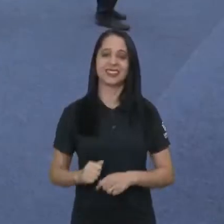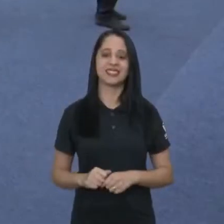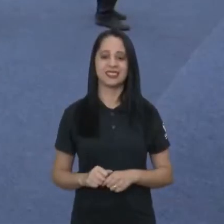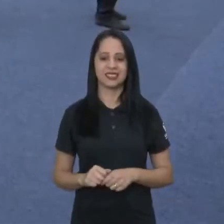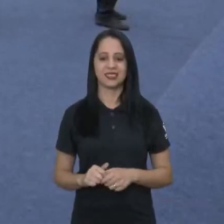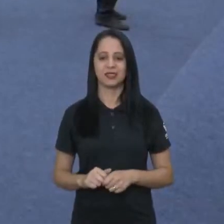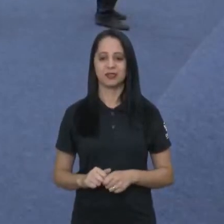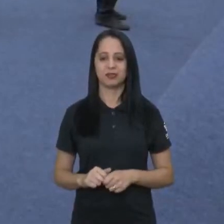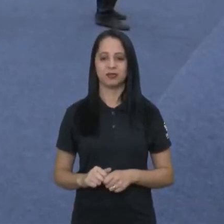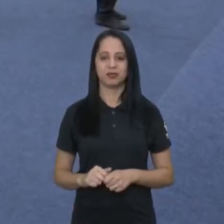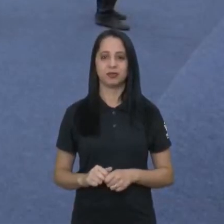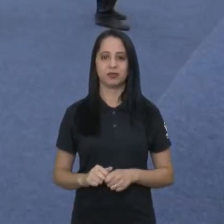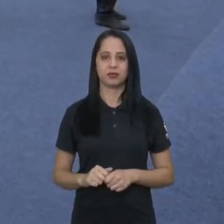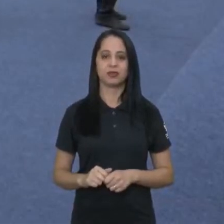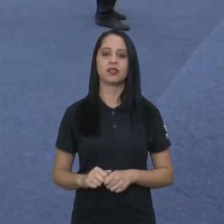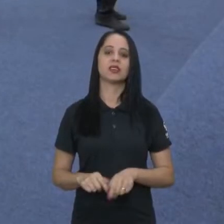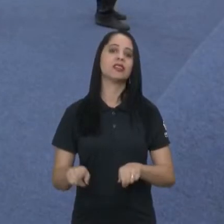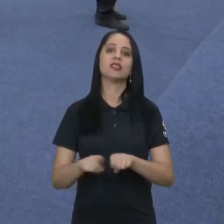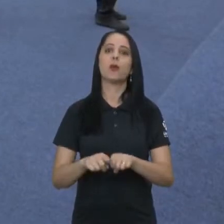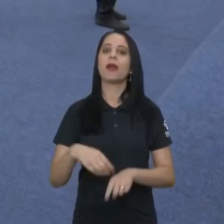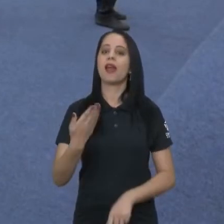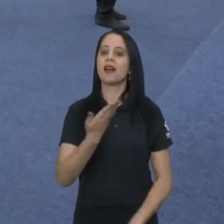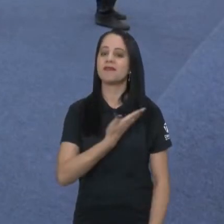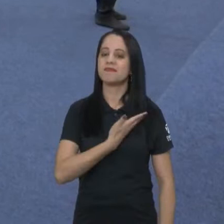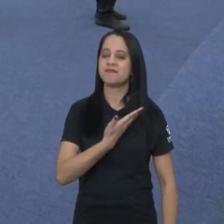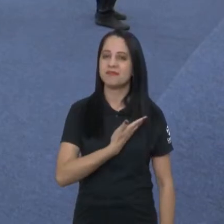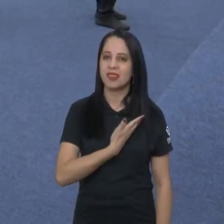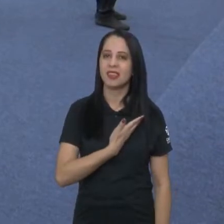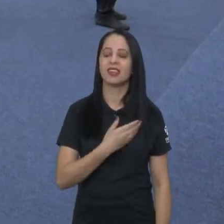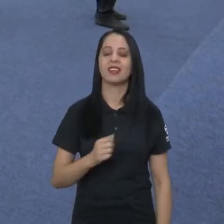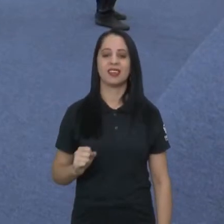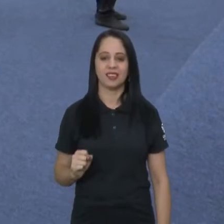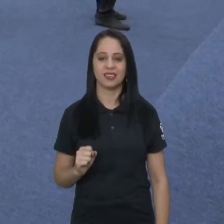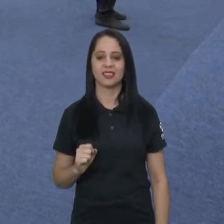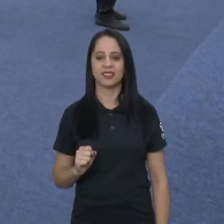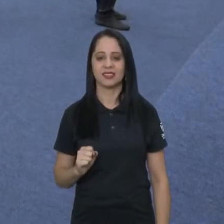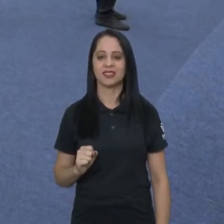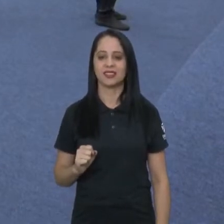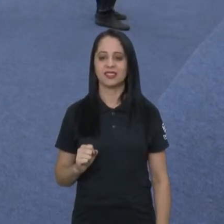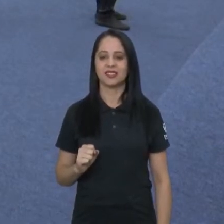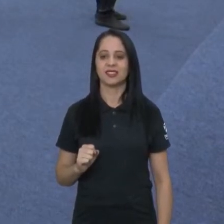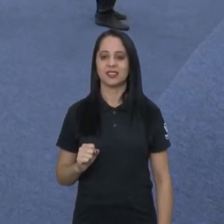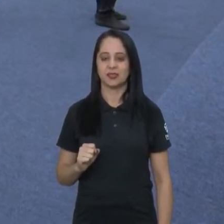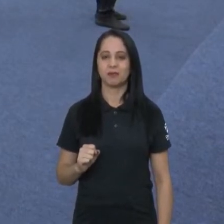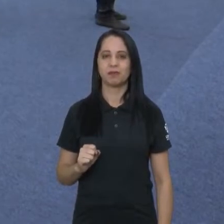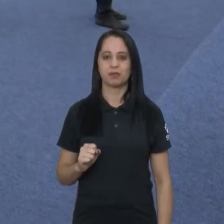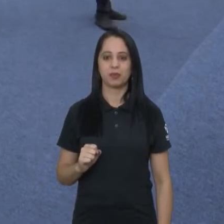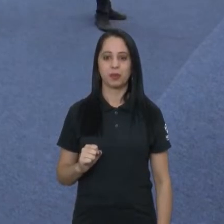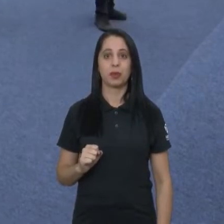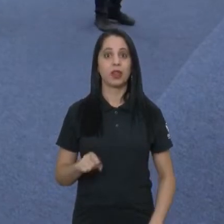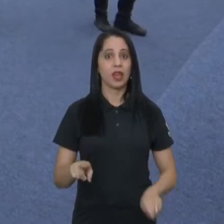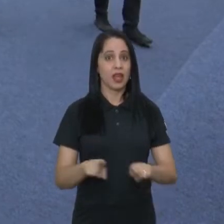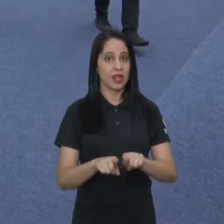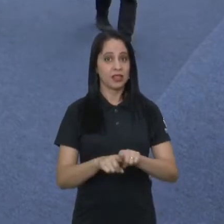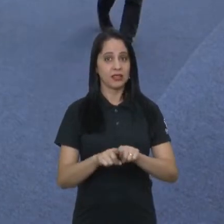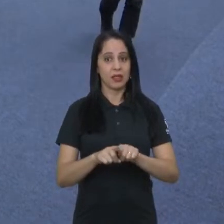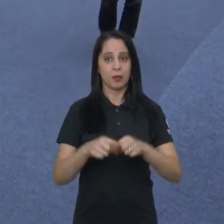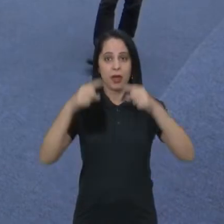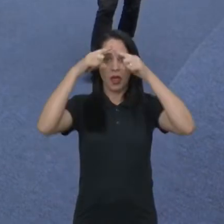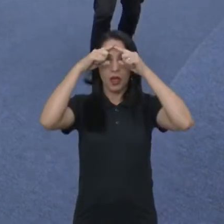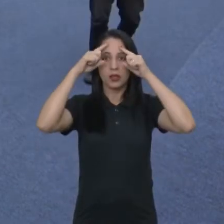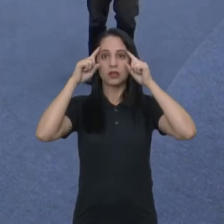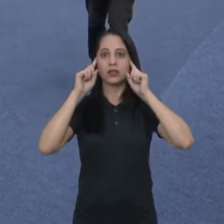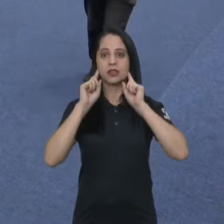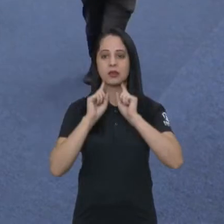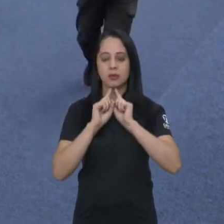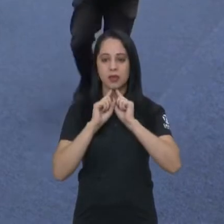as amigas do doutor Ricardo, né, ele é fã de vocês, as irmãzinhas pequenas missionárias, né? Ele ficou